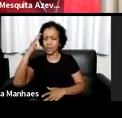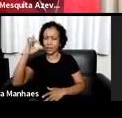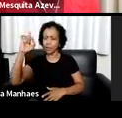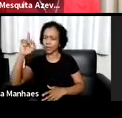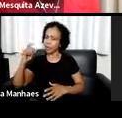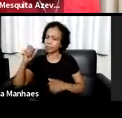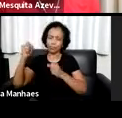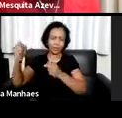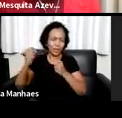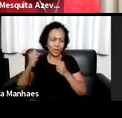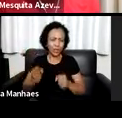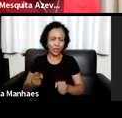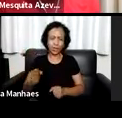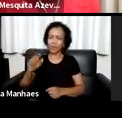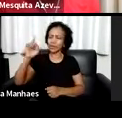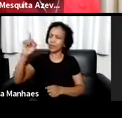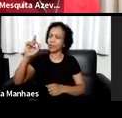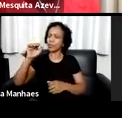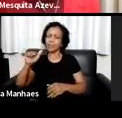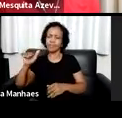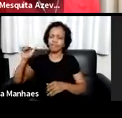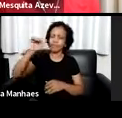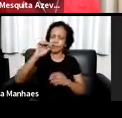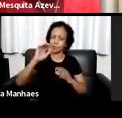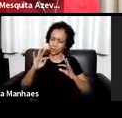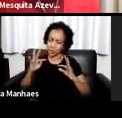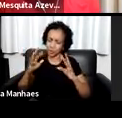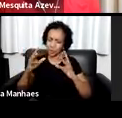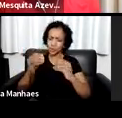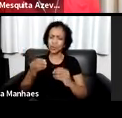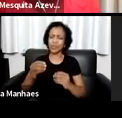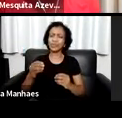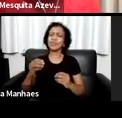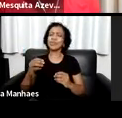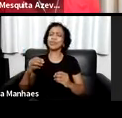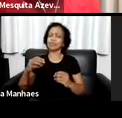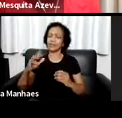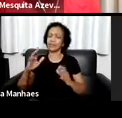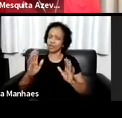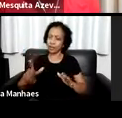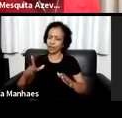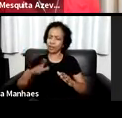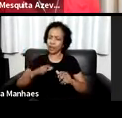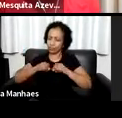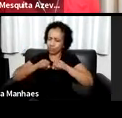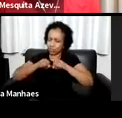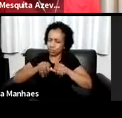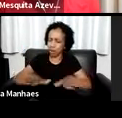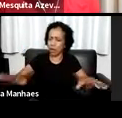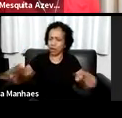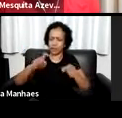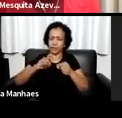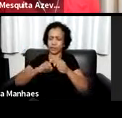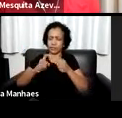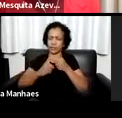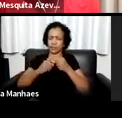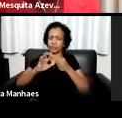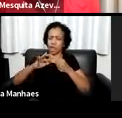sobre toda a face da terra. Apesar da pandemia, o Senhor está no trono, o Senhor está conduzindo a